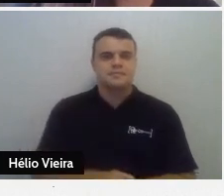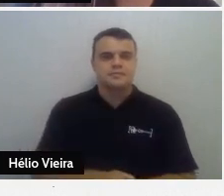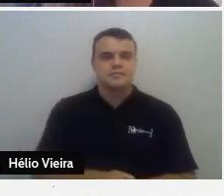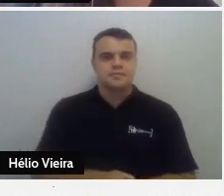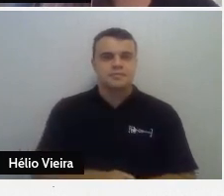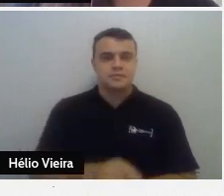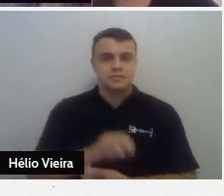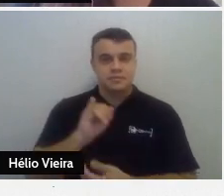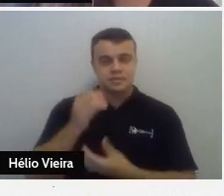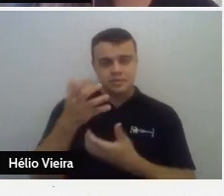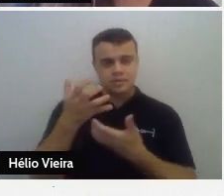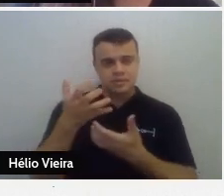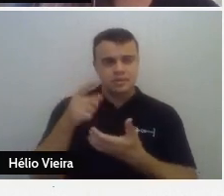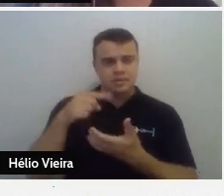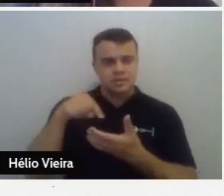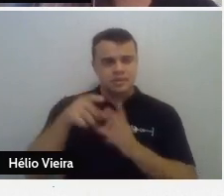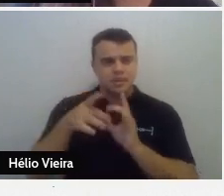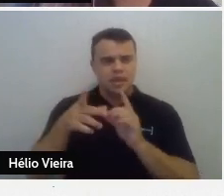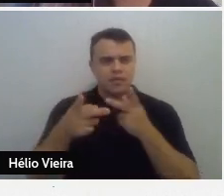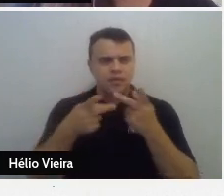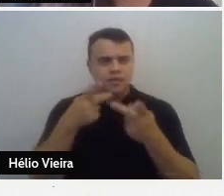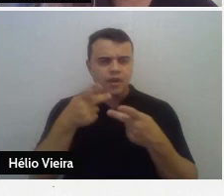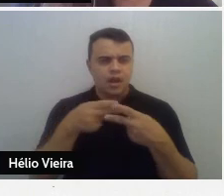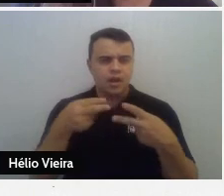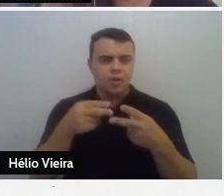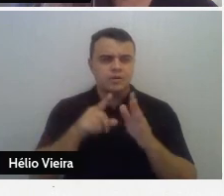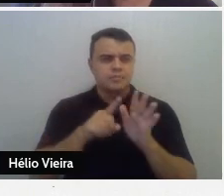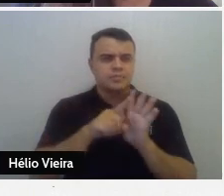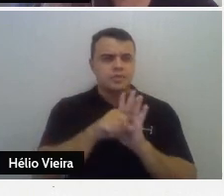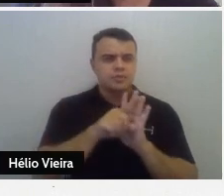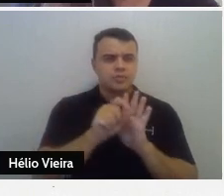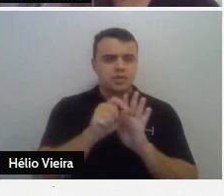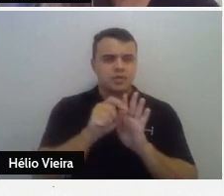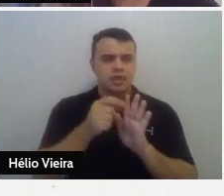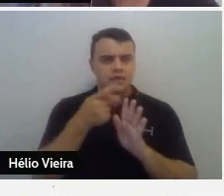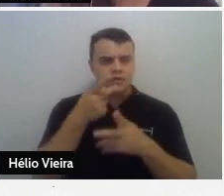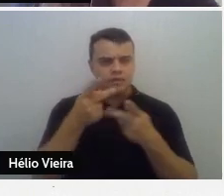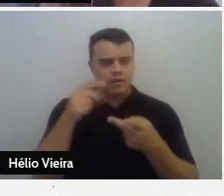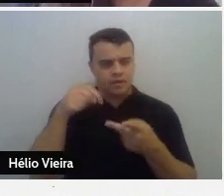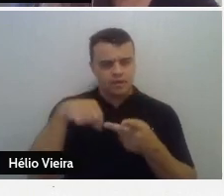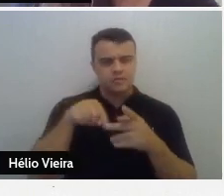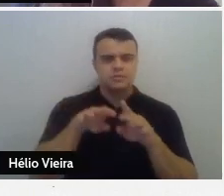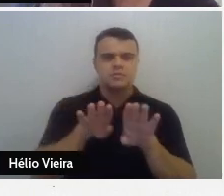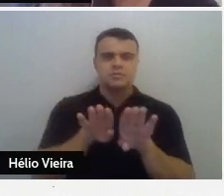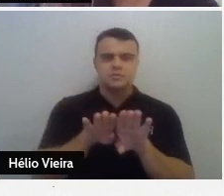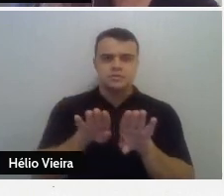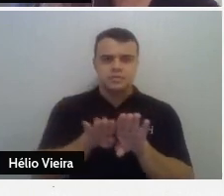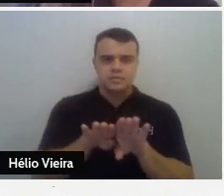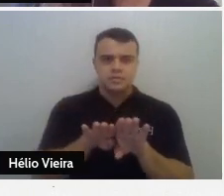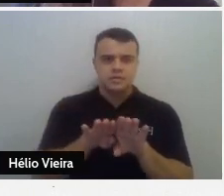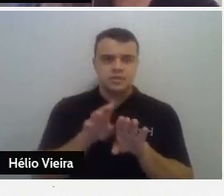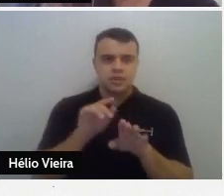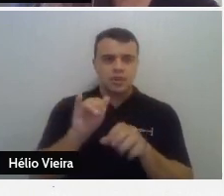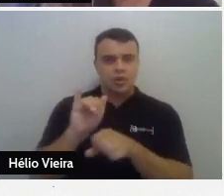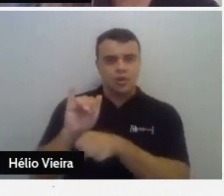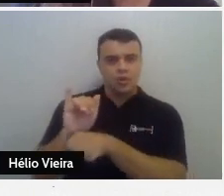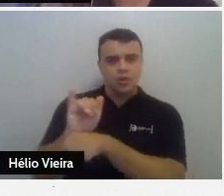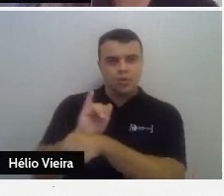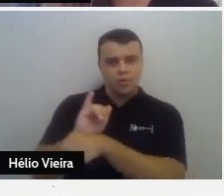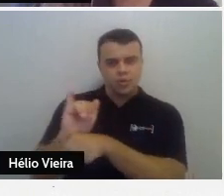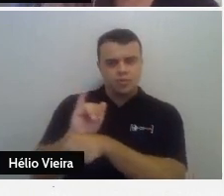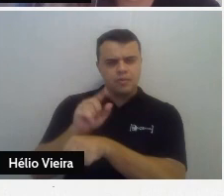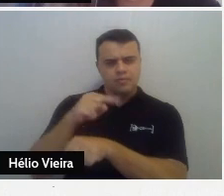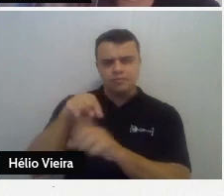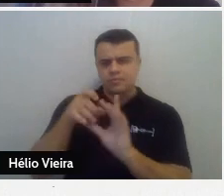Quem quiser deixar algum comentário, alguma pergunta nos comentários aqui no YouTube, fiquem à